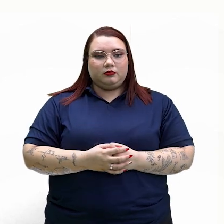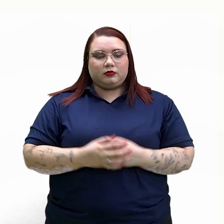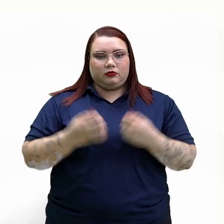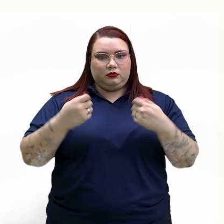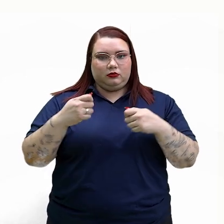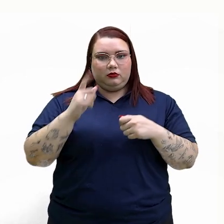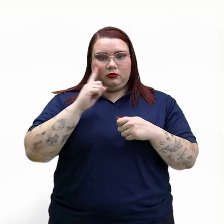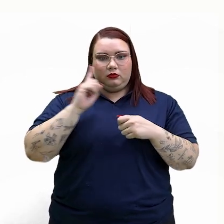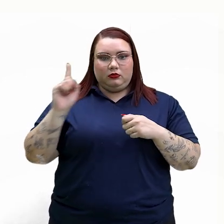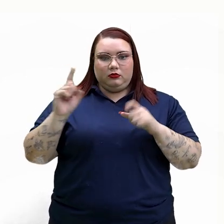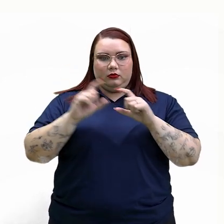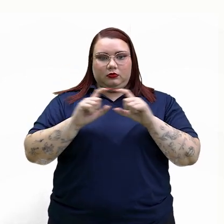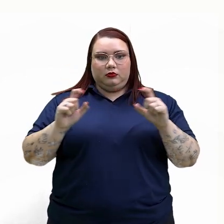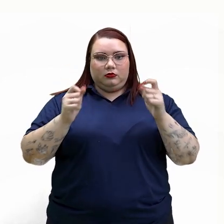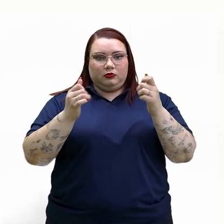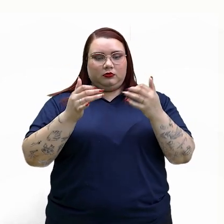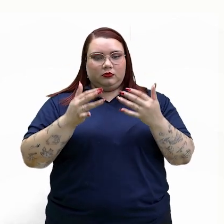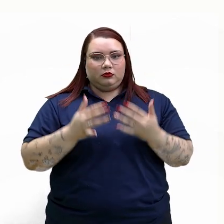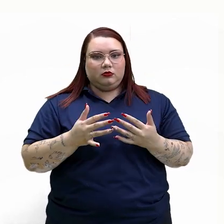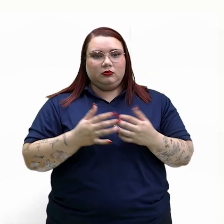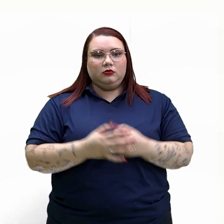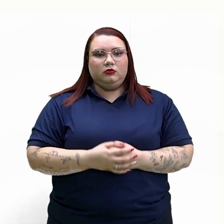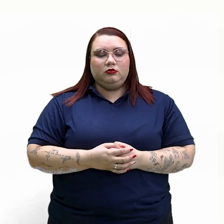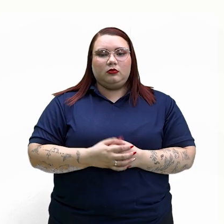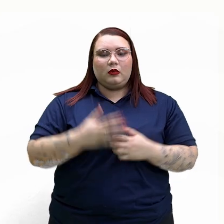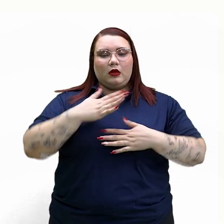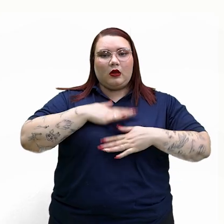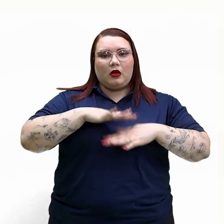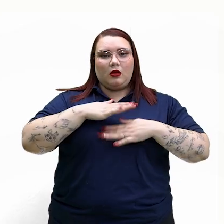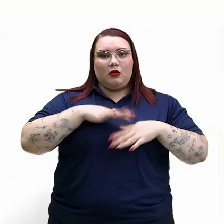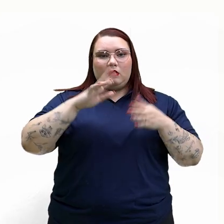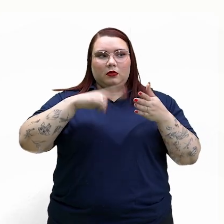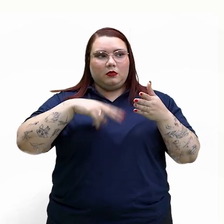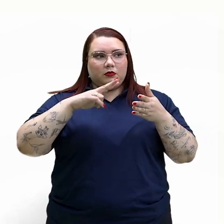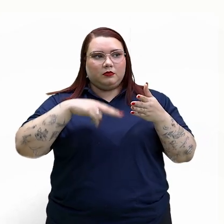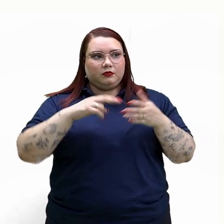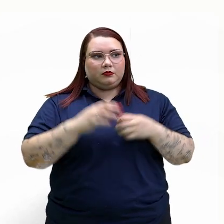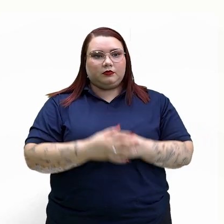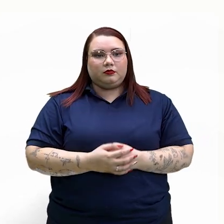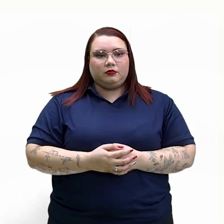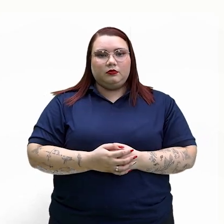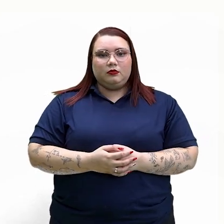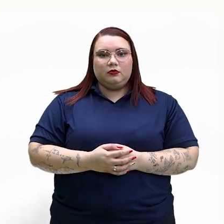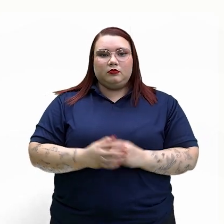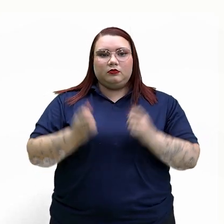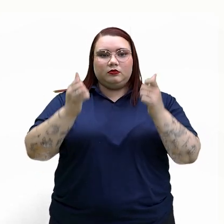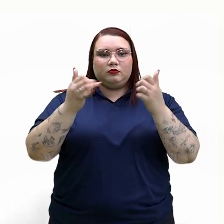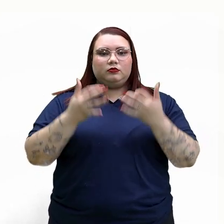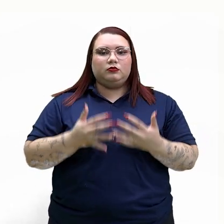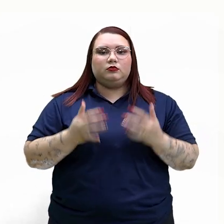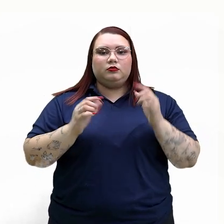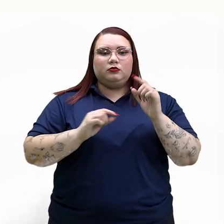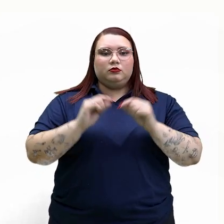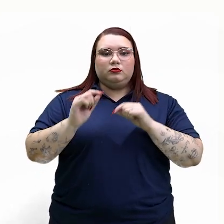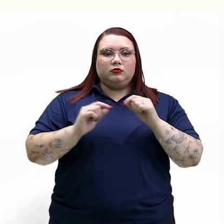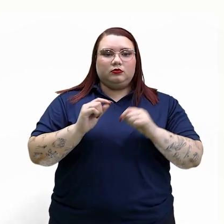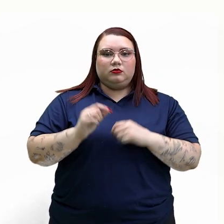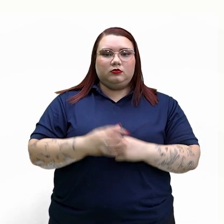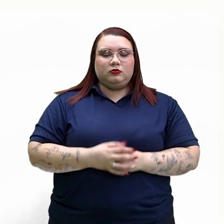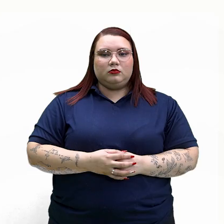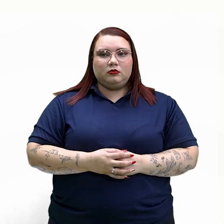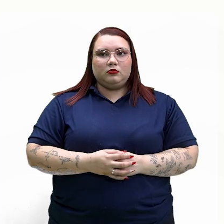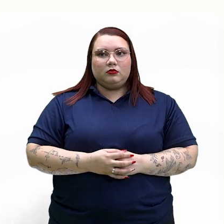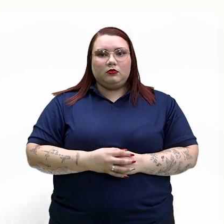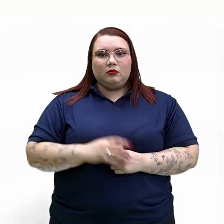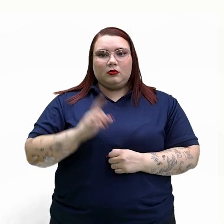meu enunciado e observar com calma o que diz. Ele diz o seguinte: